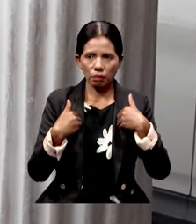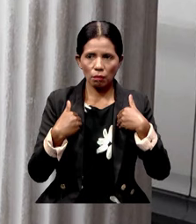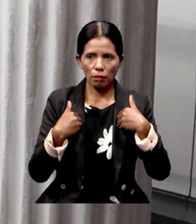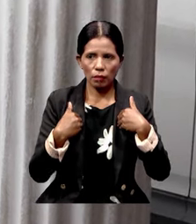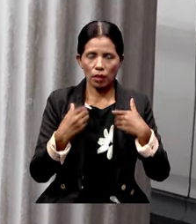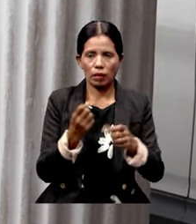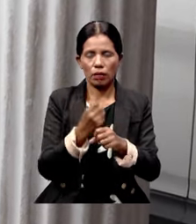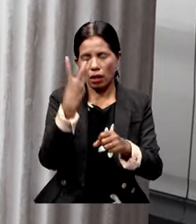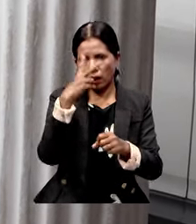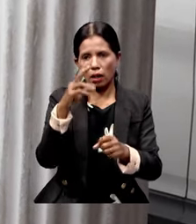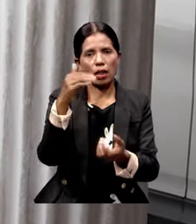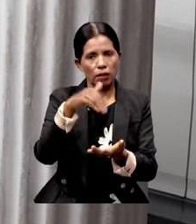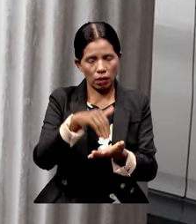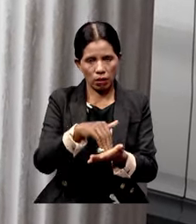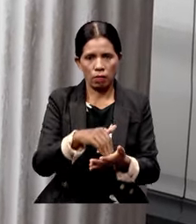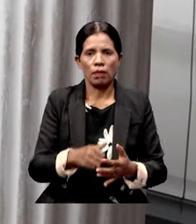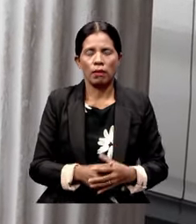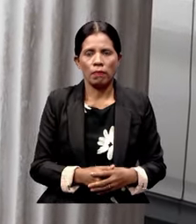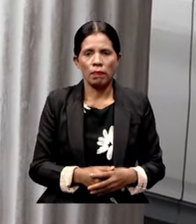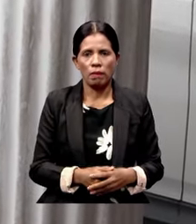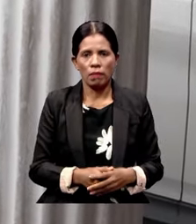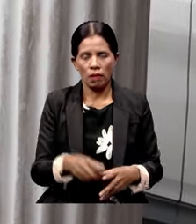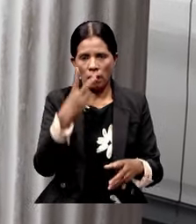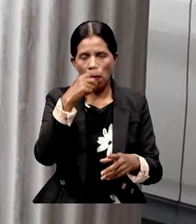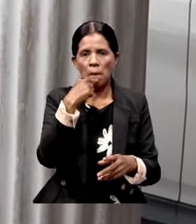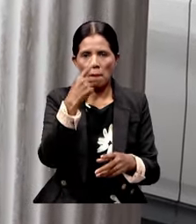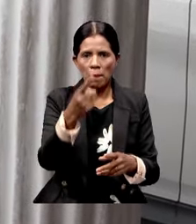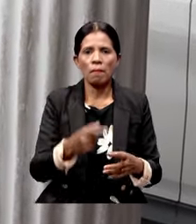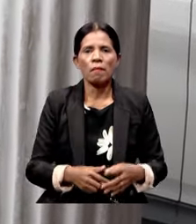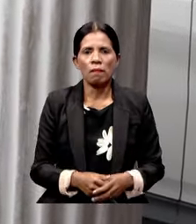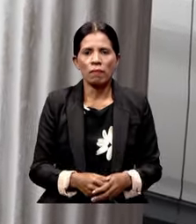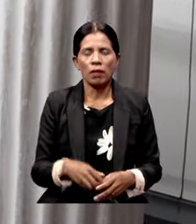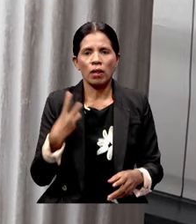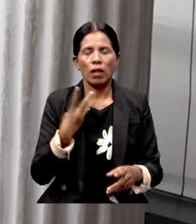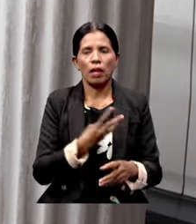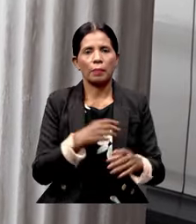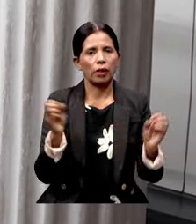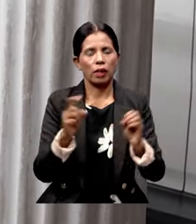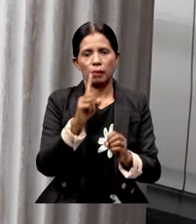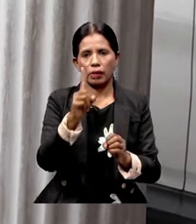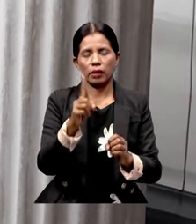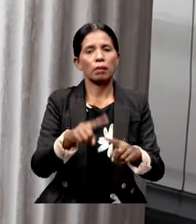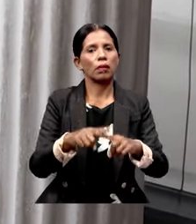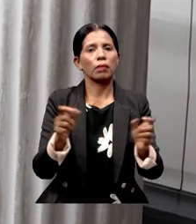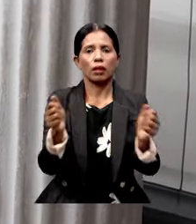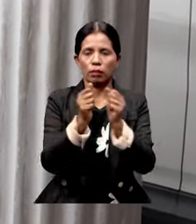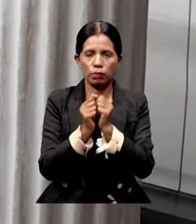be avaliação faz avaliação de né atu hatetre dihan ame la mesa que mai be hamuto ko